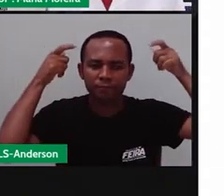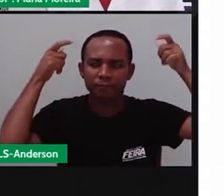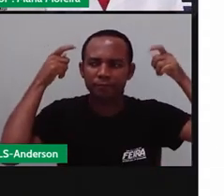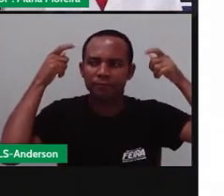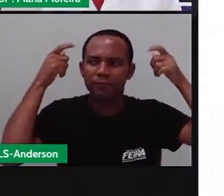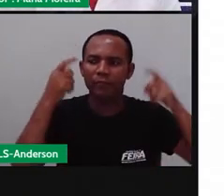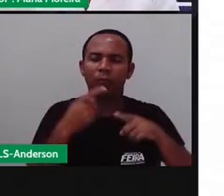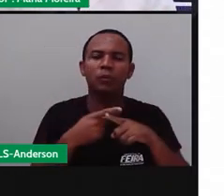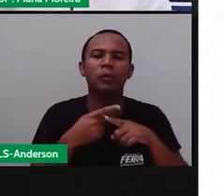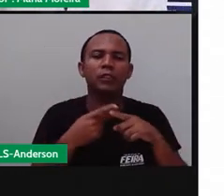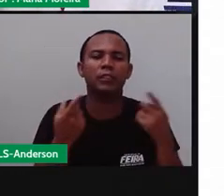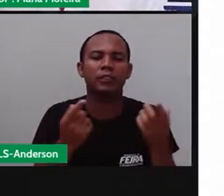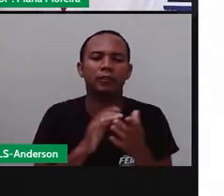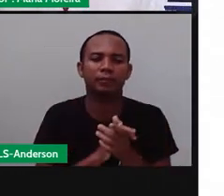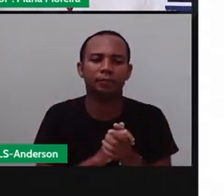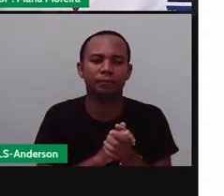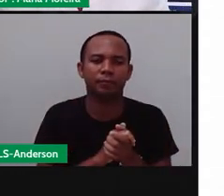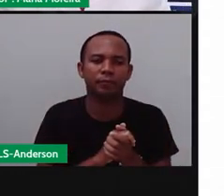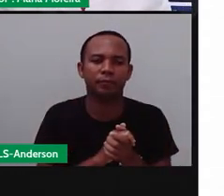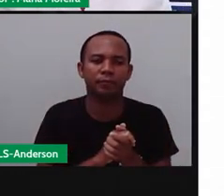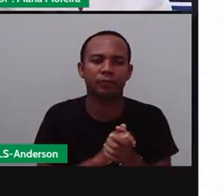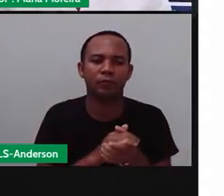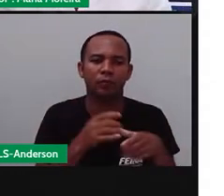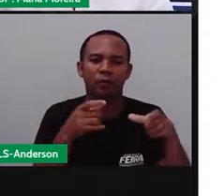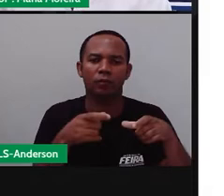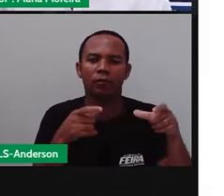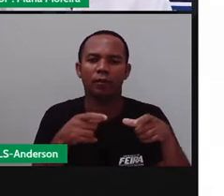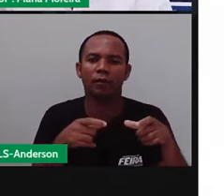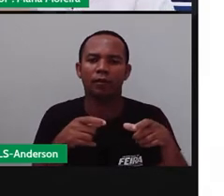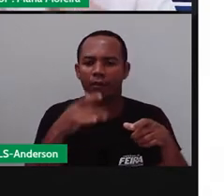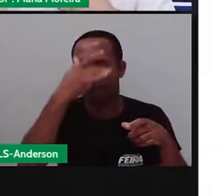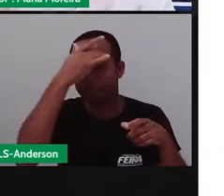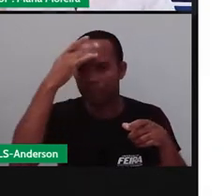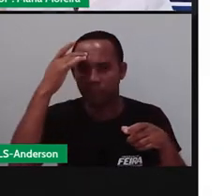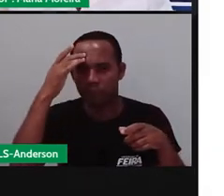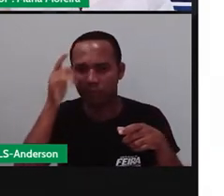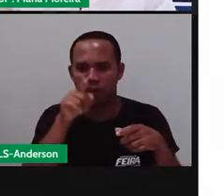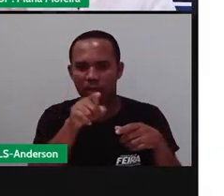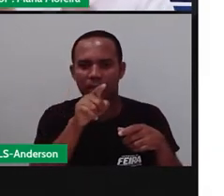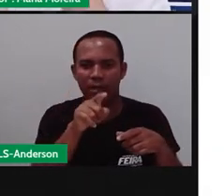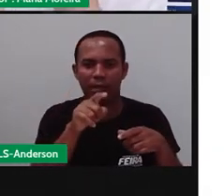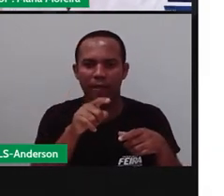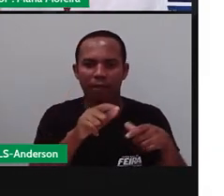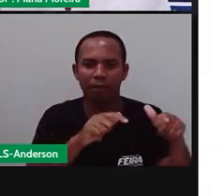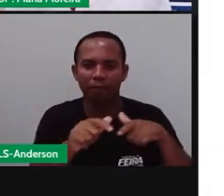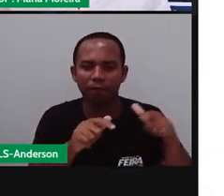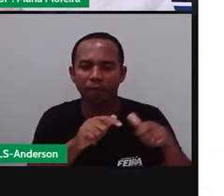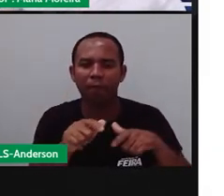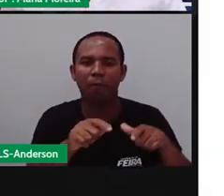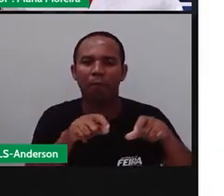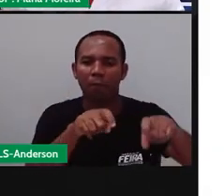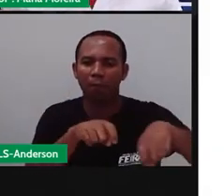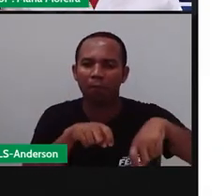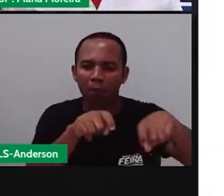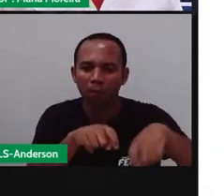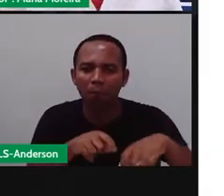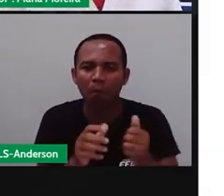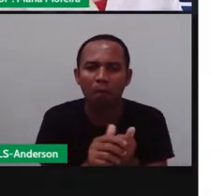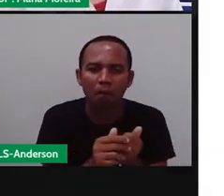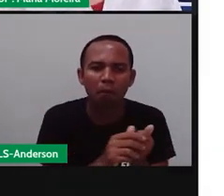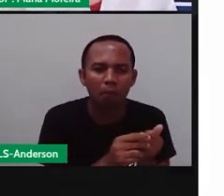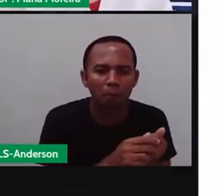bota, por quê? Porque se atrela ao homem do campo, que é justamente o quê? O festejar essa colheita do milho aqui para a gente do